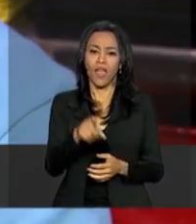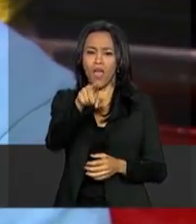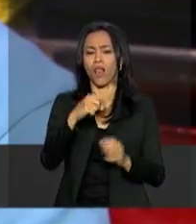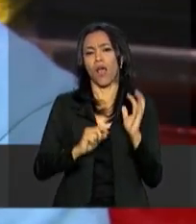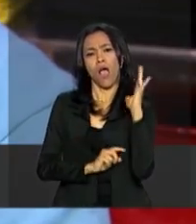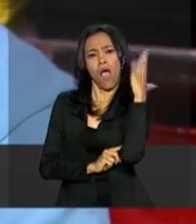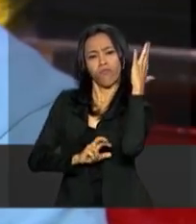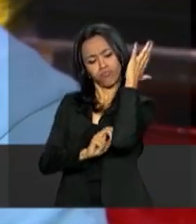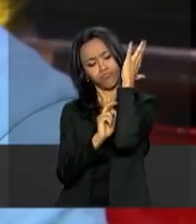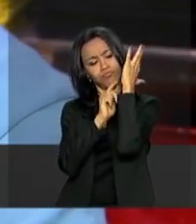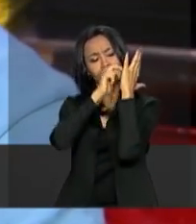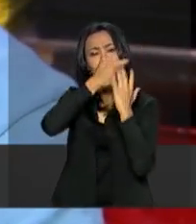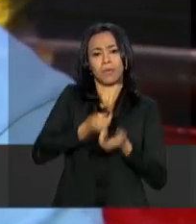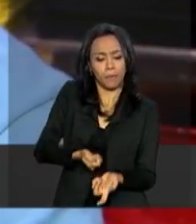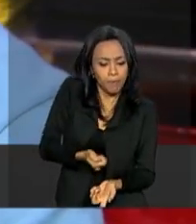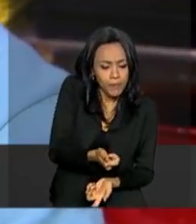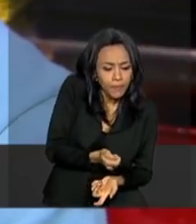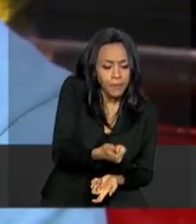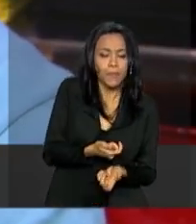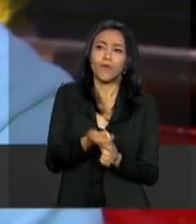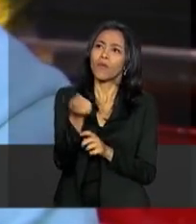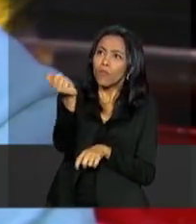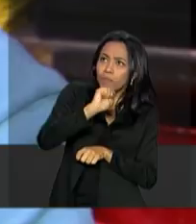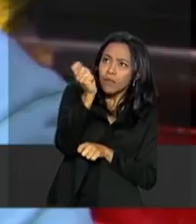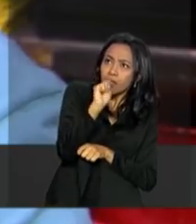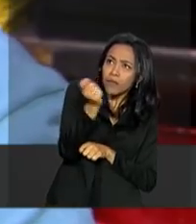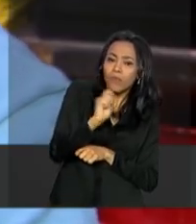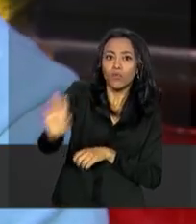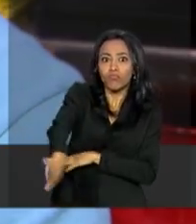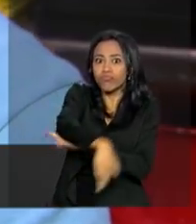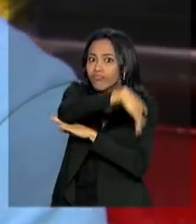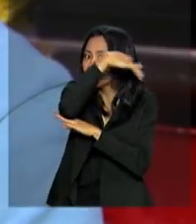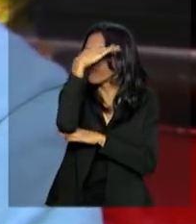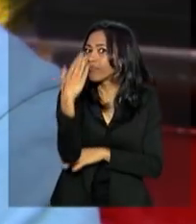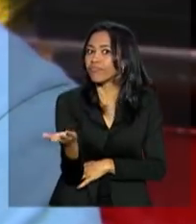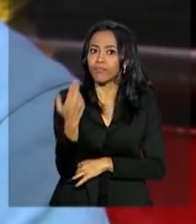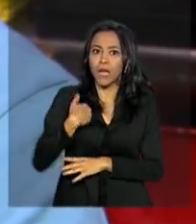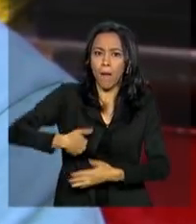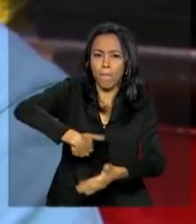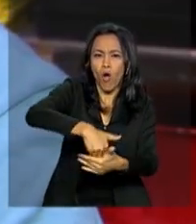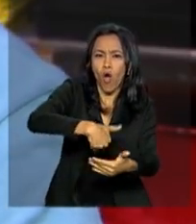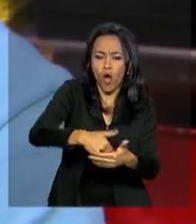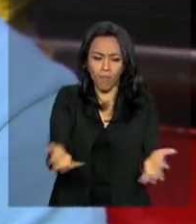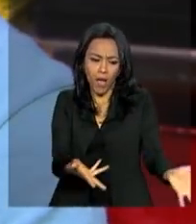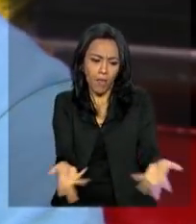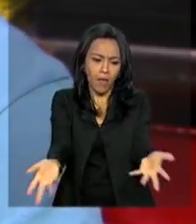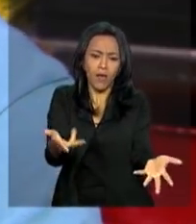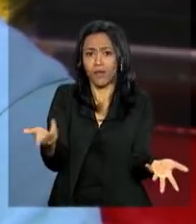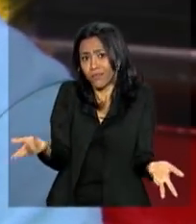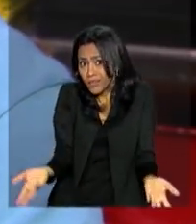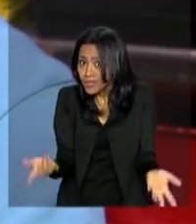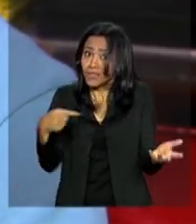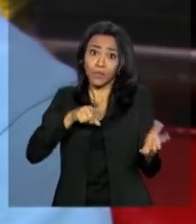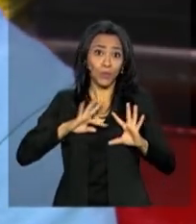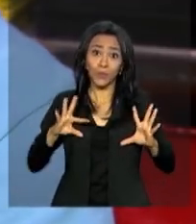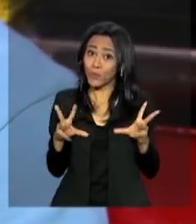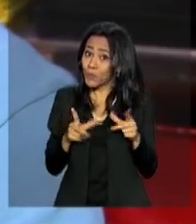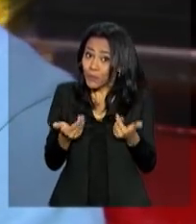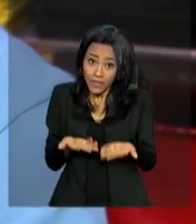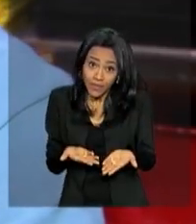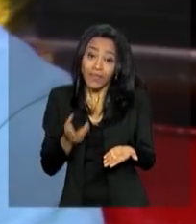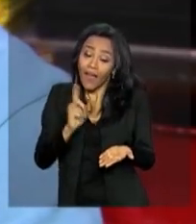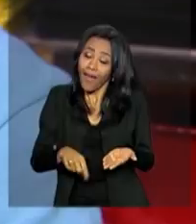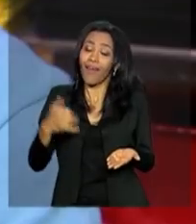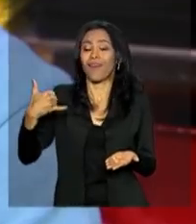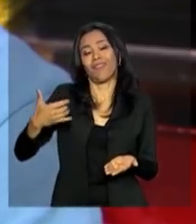nós brincávamos de bola de gude, soltávamos pipa o dia todo, jogávamos bola, brincávamos de pique. Então, quer dizer, isso tudo foi a